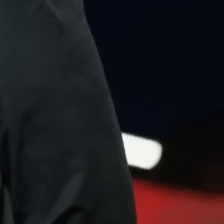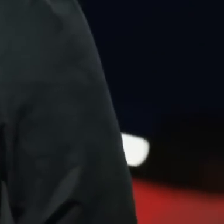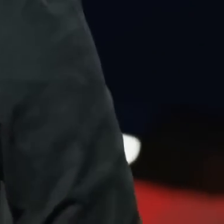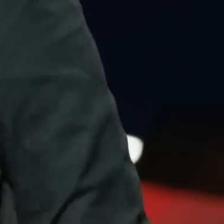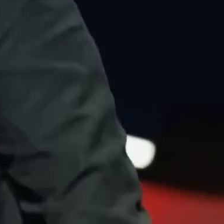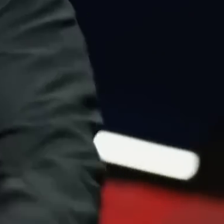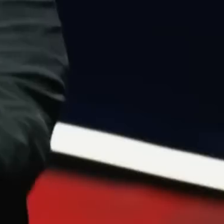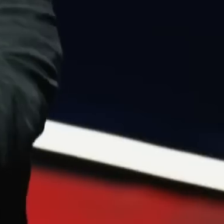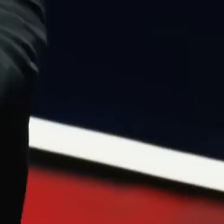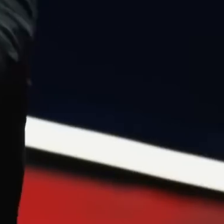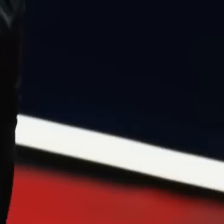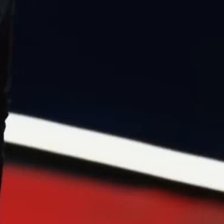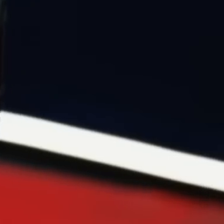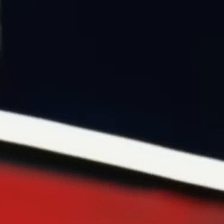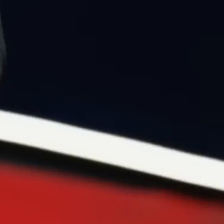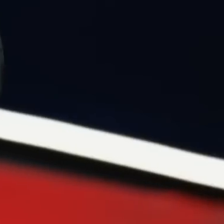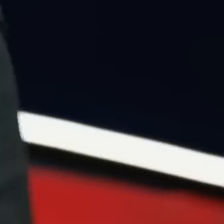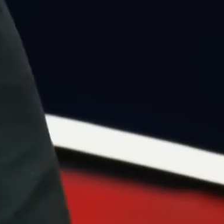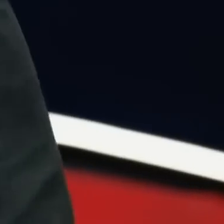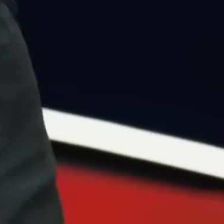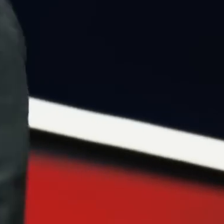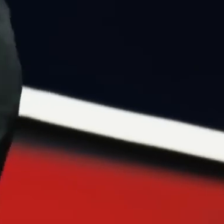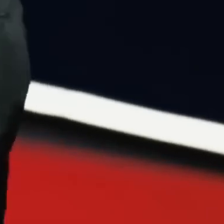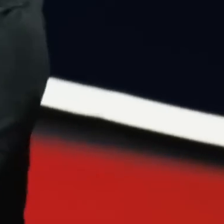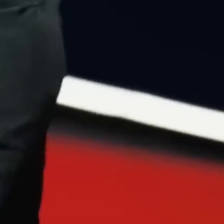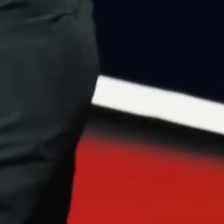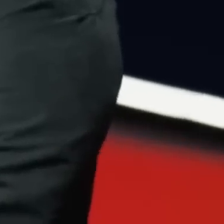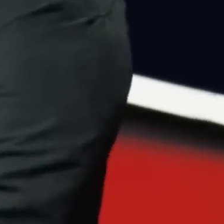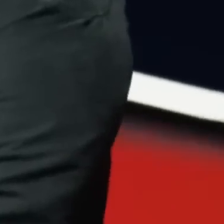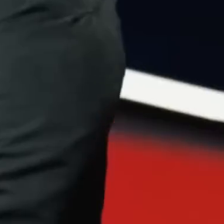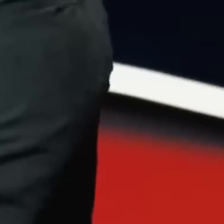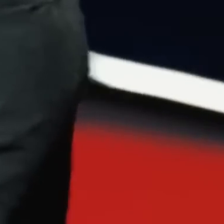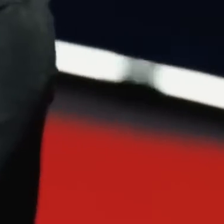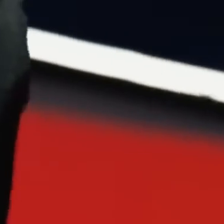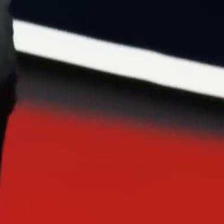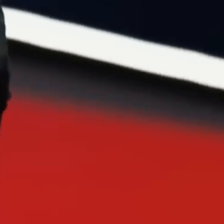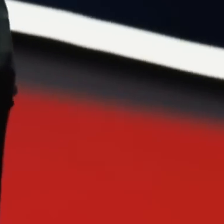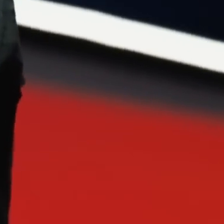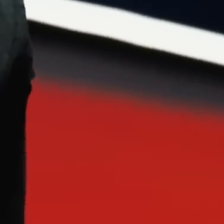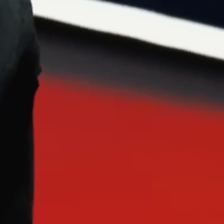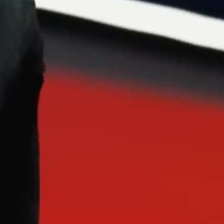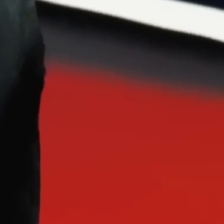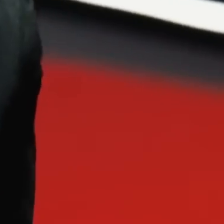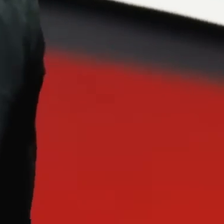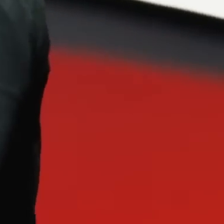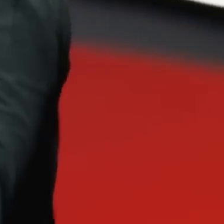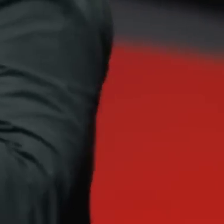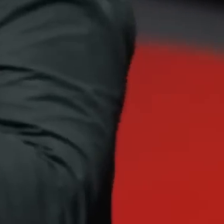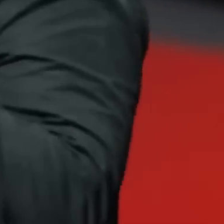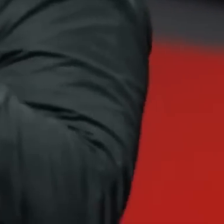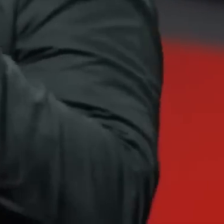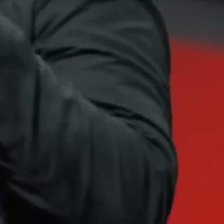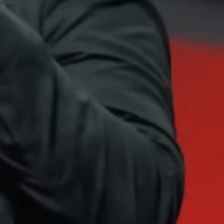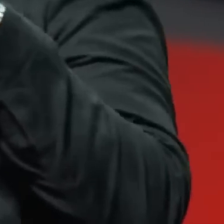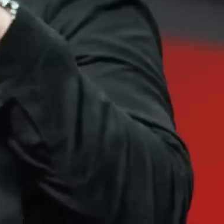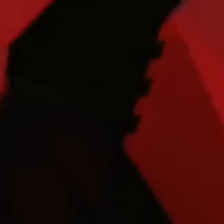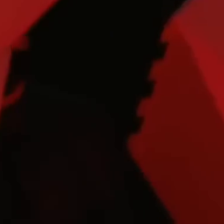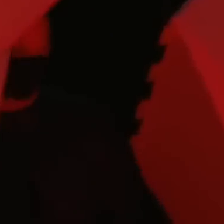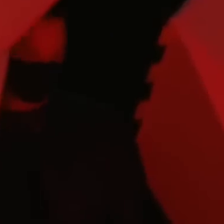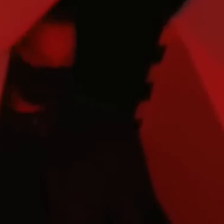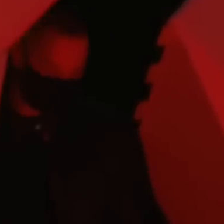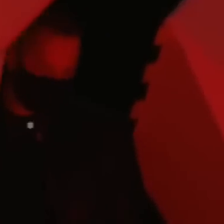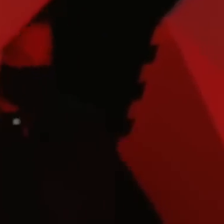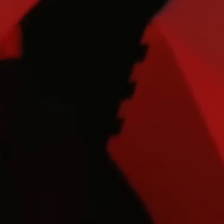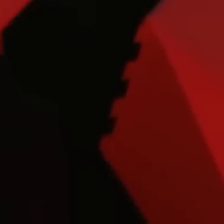Instagram, com louvor, com adoração. Eu fico ali, o Jefinho, os meninos ficam comigo, eles ficam ali. E eu